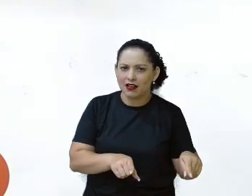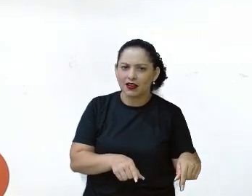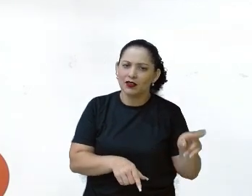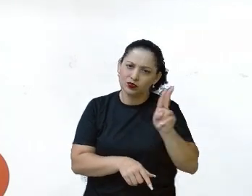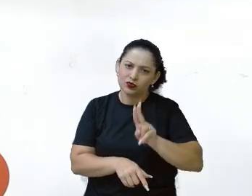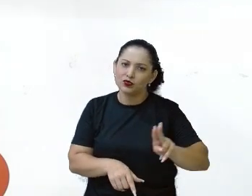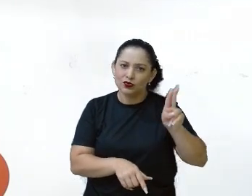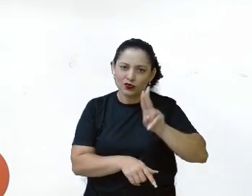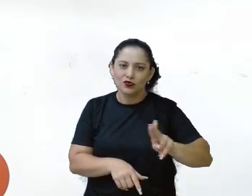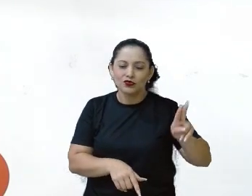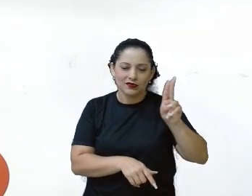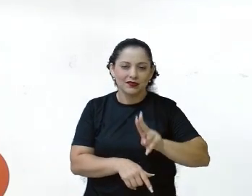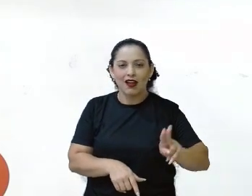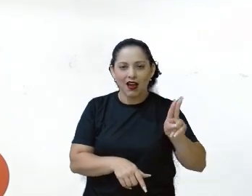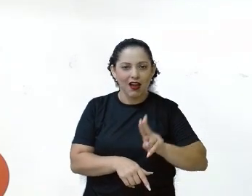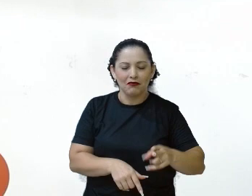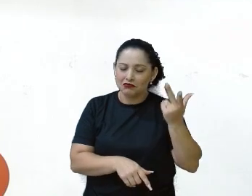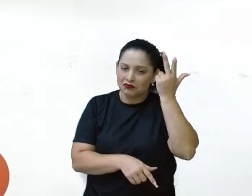e utilizar como